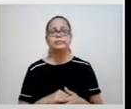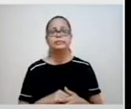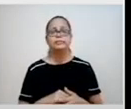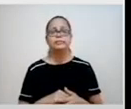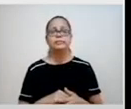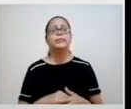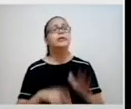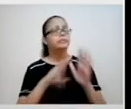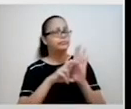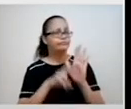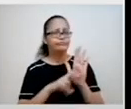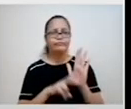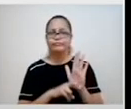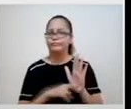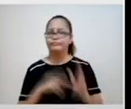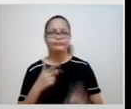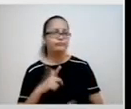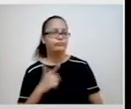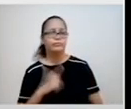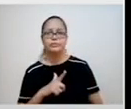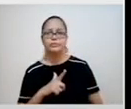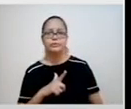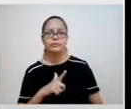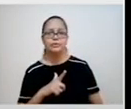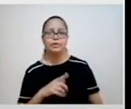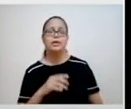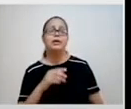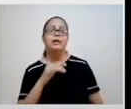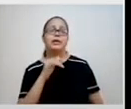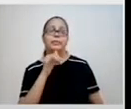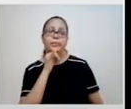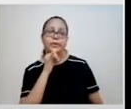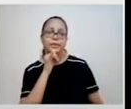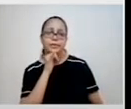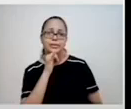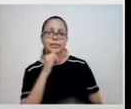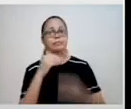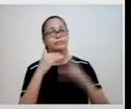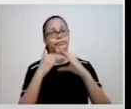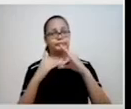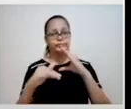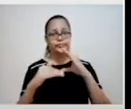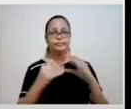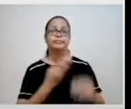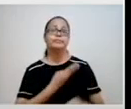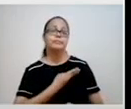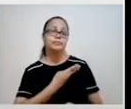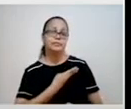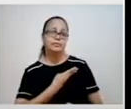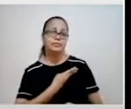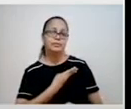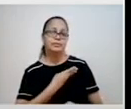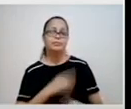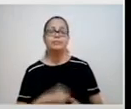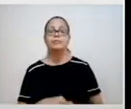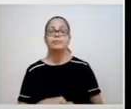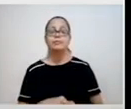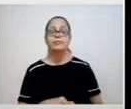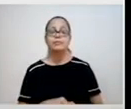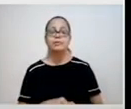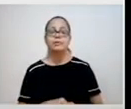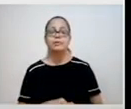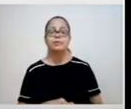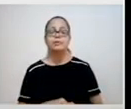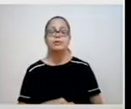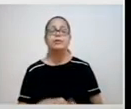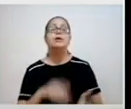seguir tanto as regras. Um bilhete, eu vou mandar um bilhete para o meu amigo. Não é igual eu escrever uma resposta de uma prova, certo? Então, as duas